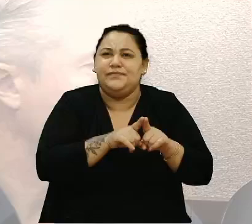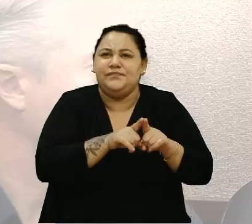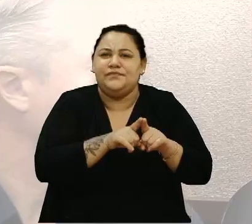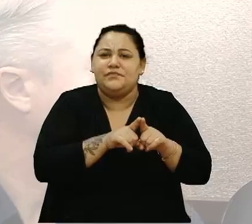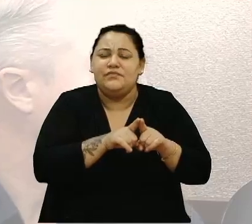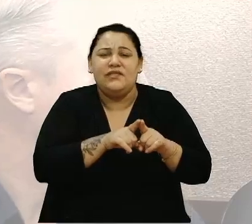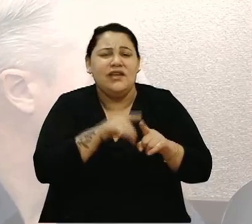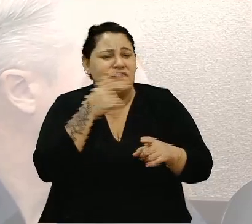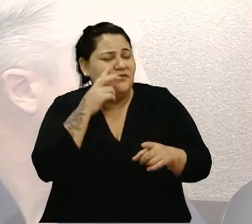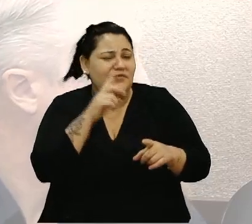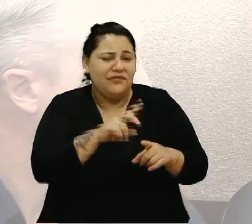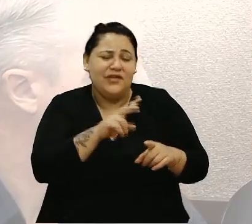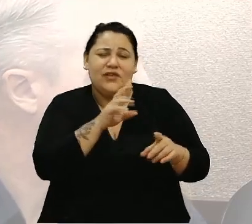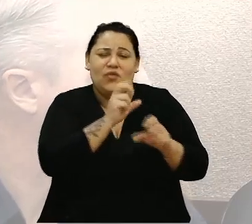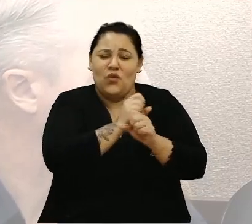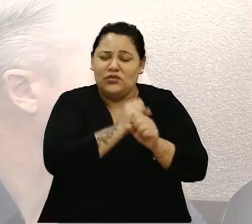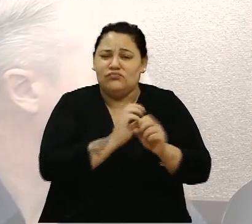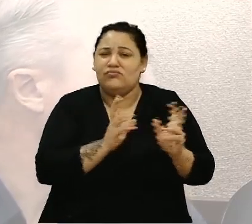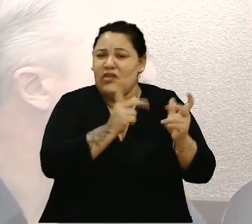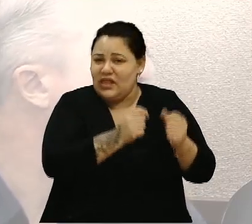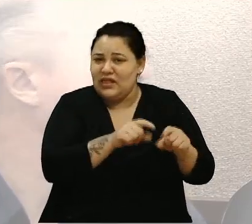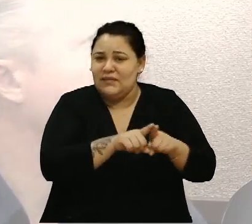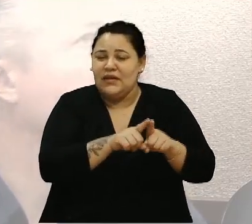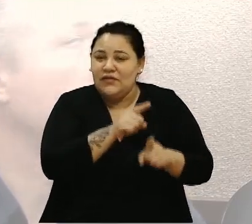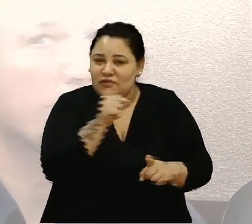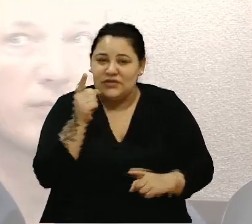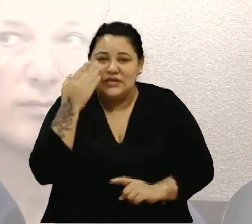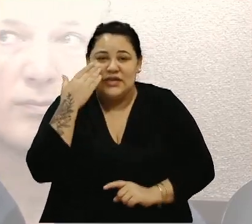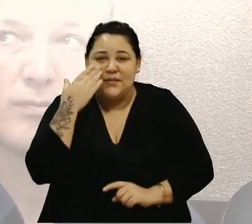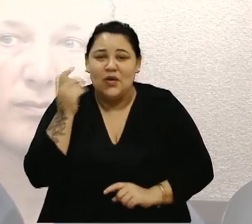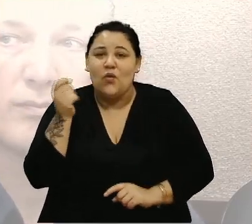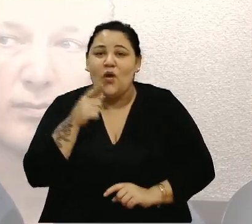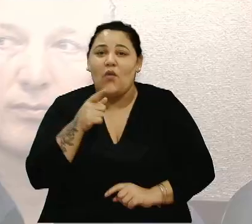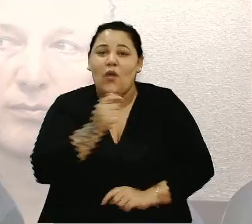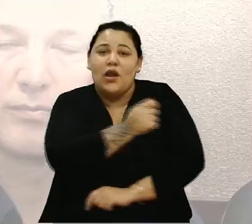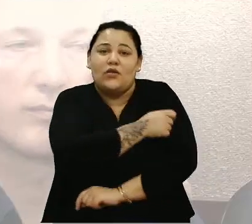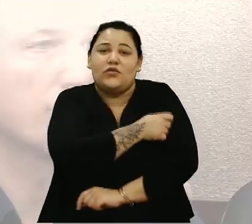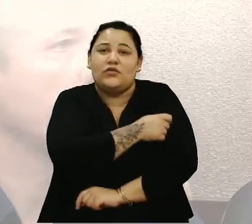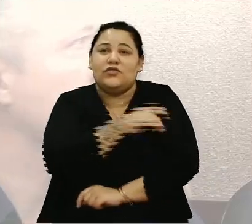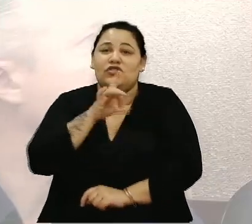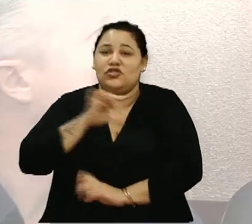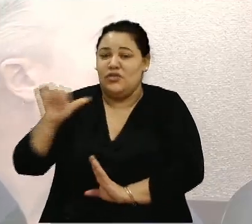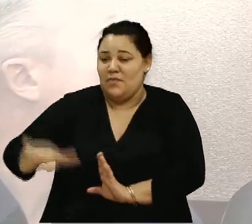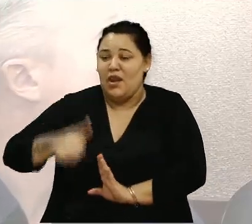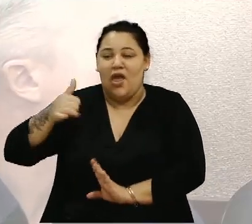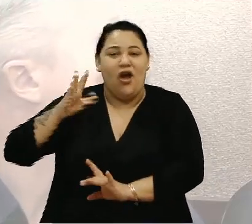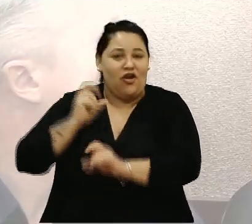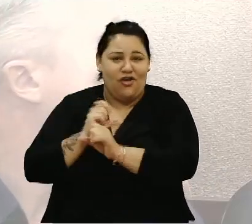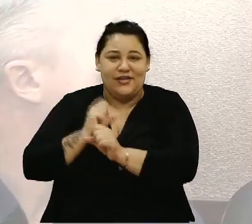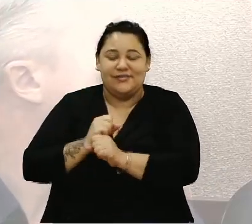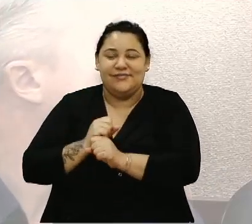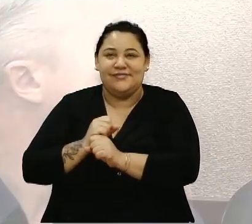variável. E você sabe qual eram os alunos que tinham as melhores notas?